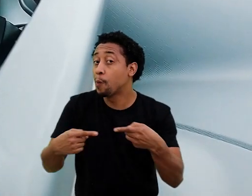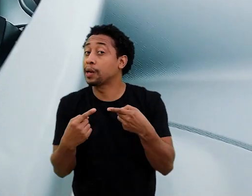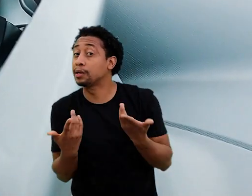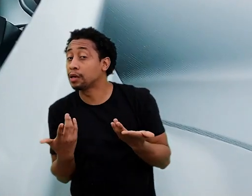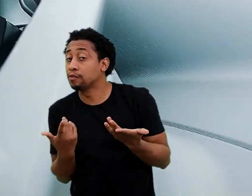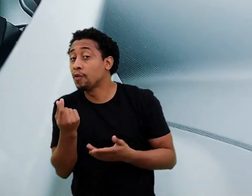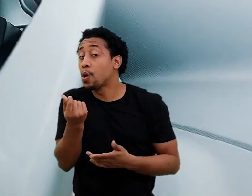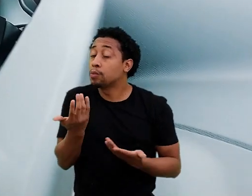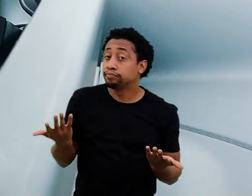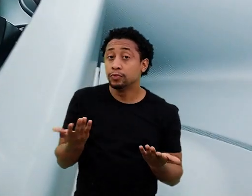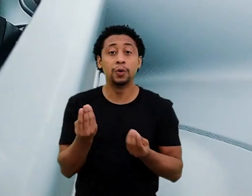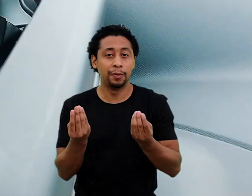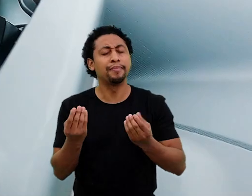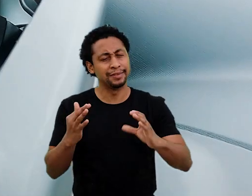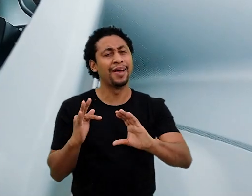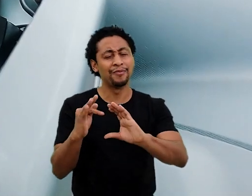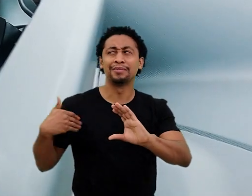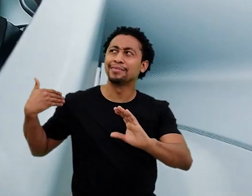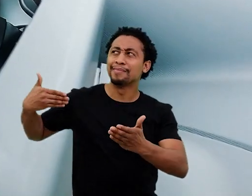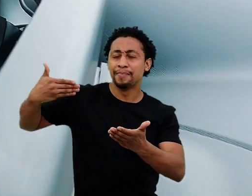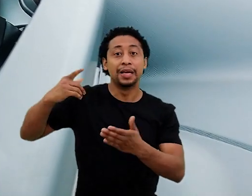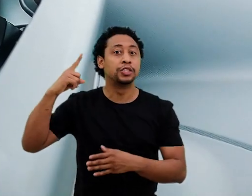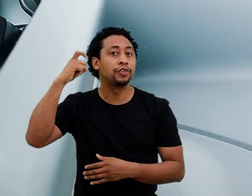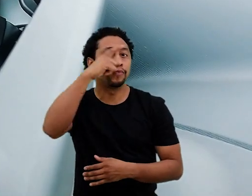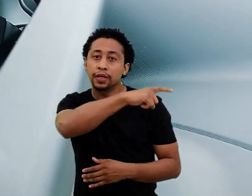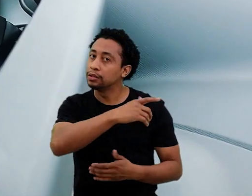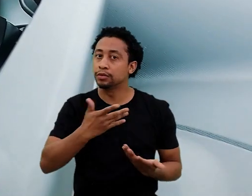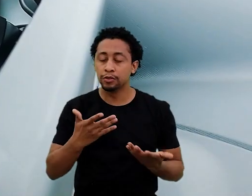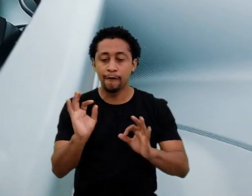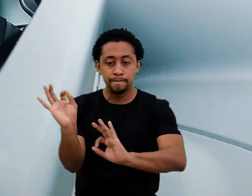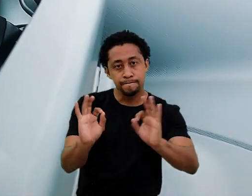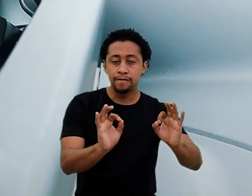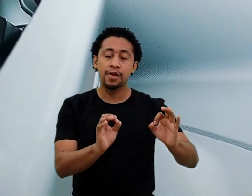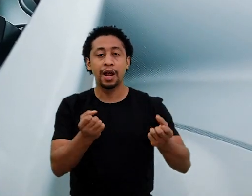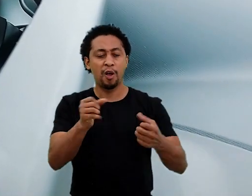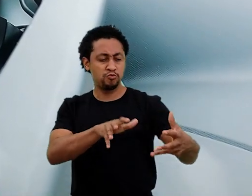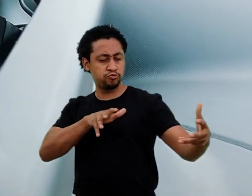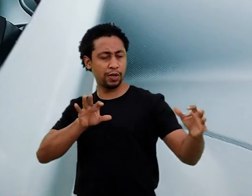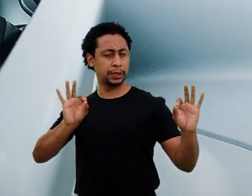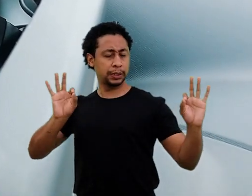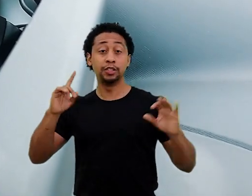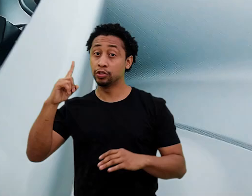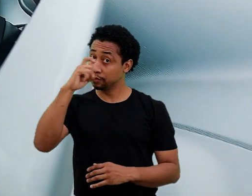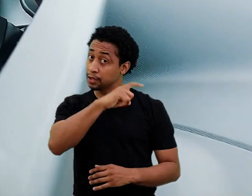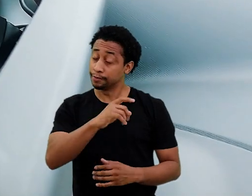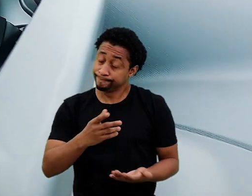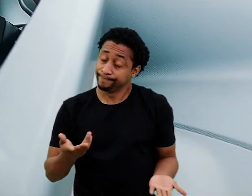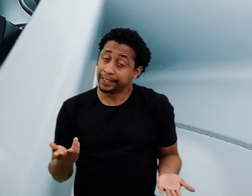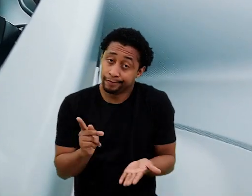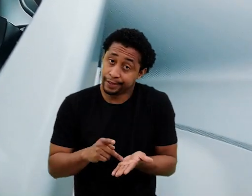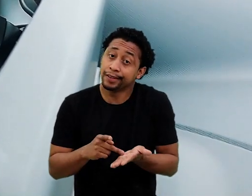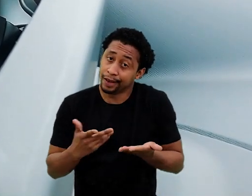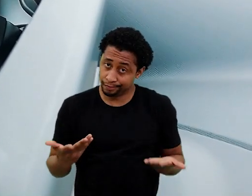que a Fiat historicamente sempre tem essa dificuldade de entrar em segmento aí de veículos um pouco mais luxuosos, né? É verdade, eles